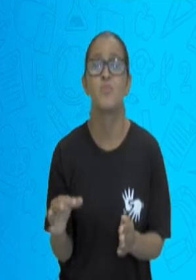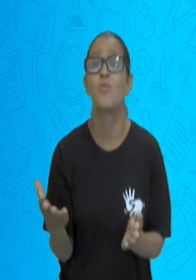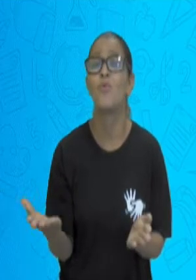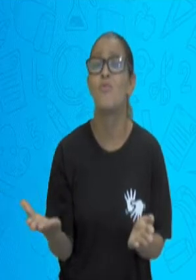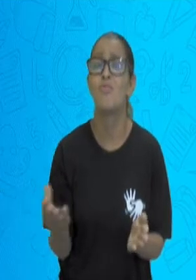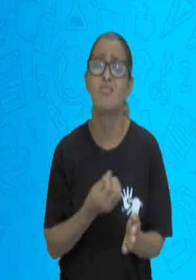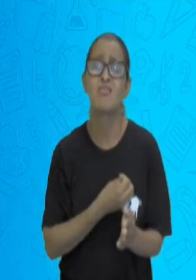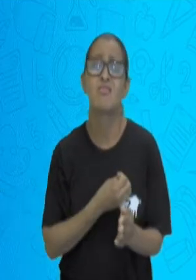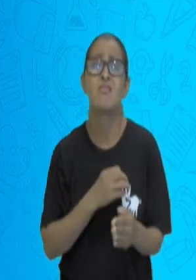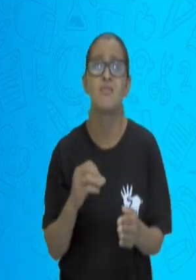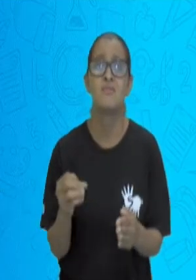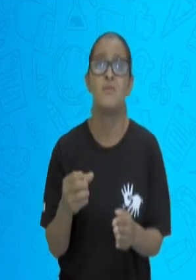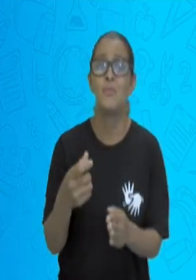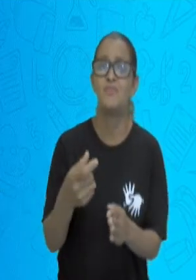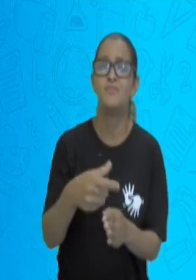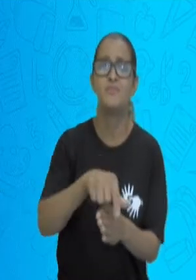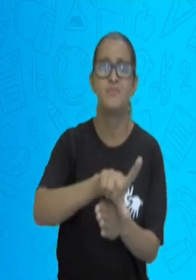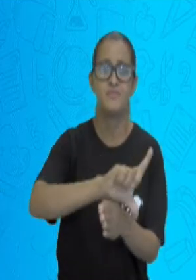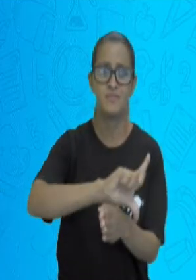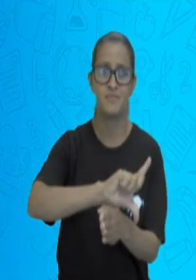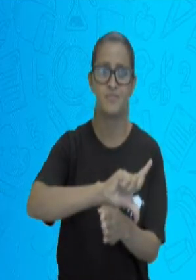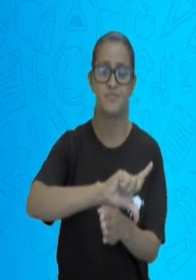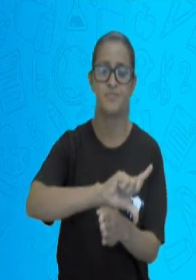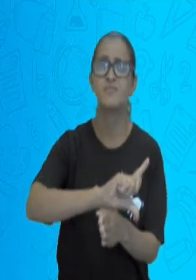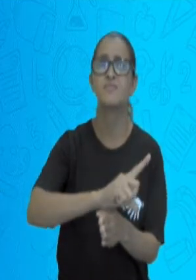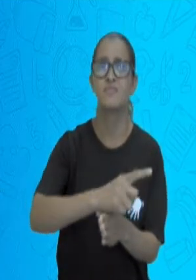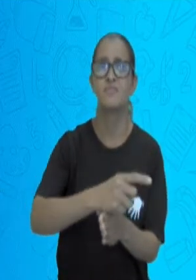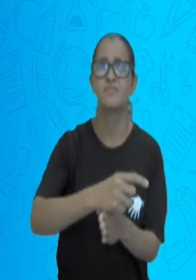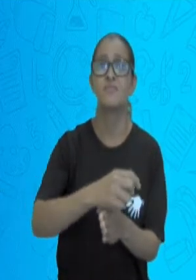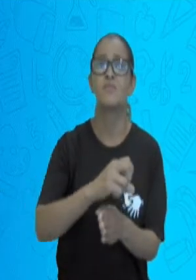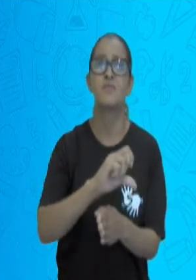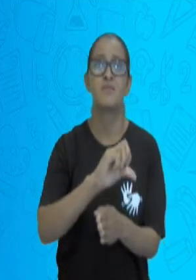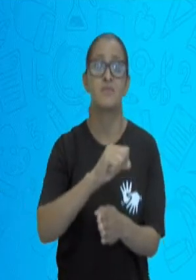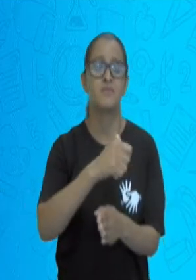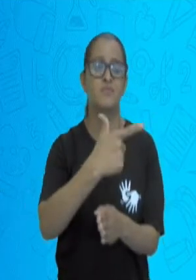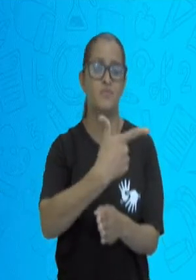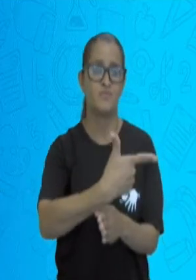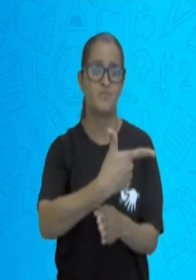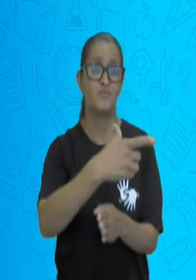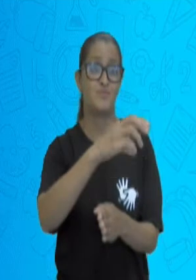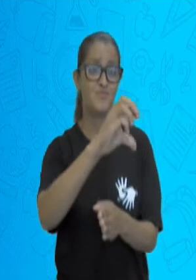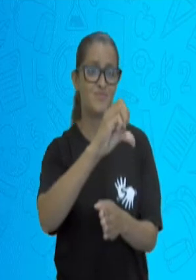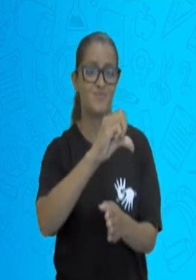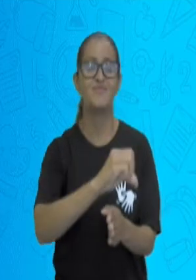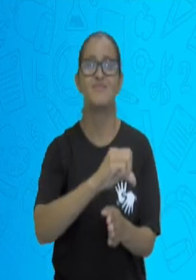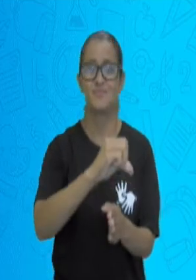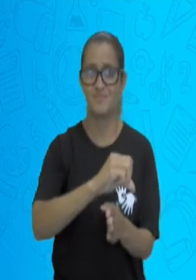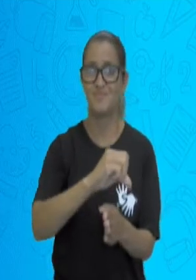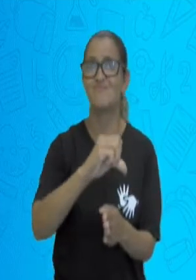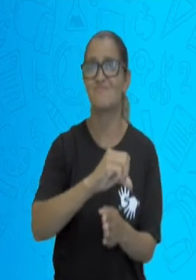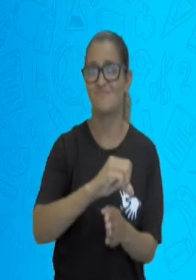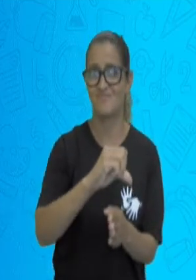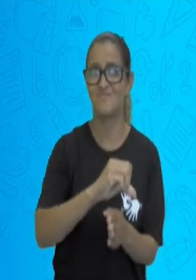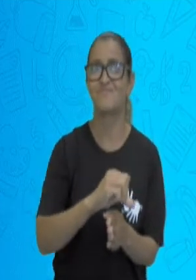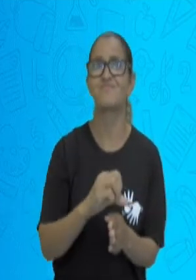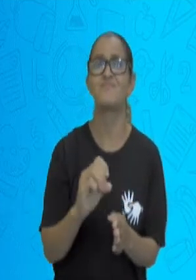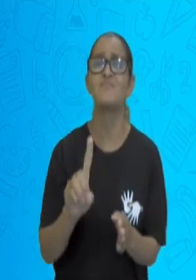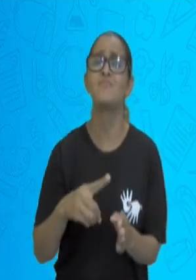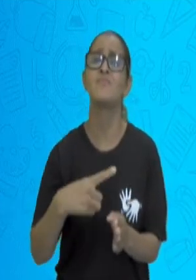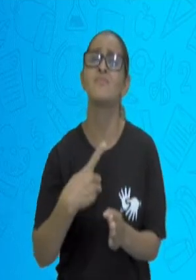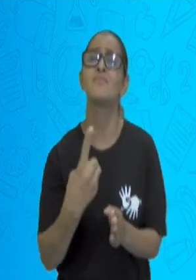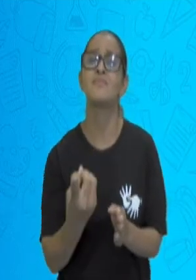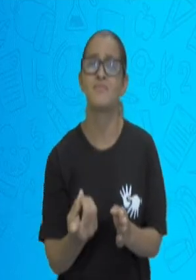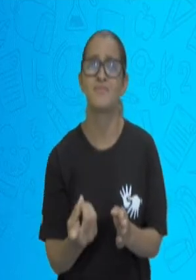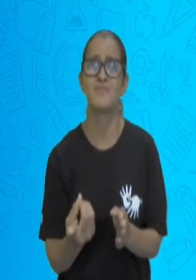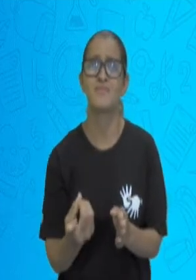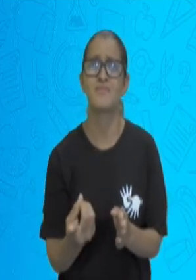é o número que vem antes do 30? Nós temos o 29. Isso mesmo. E